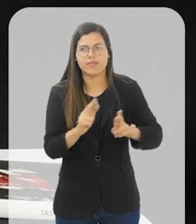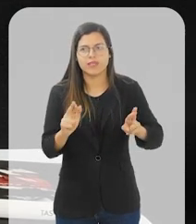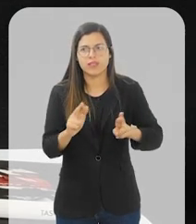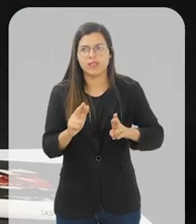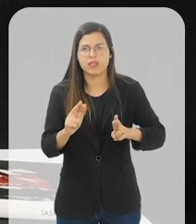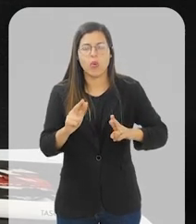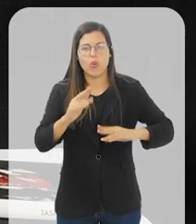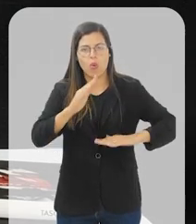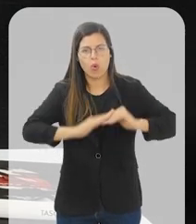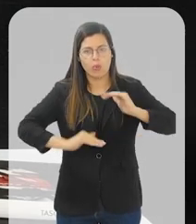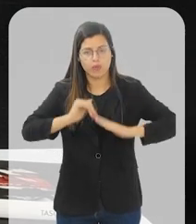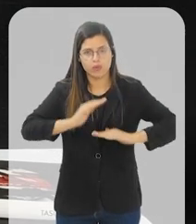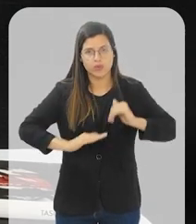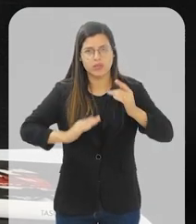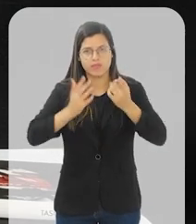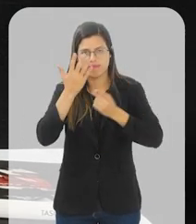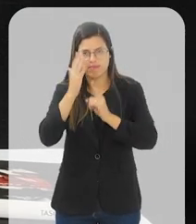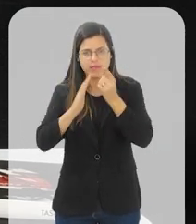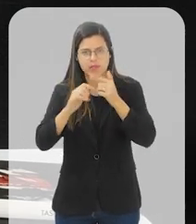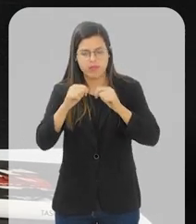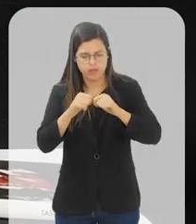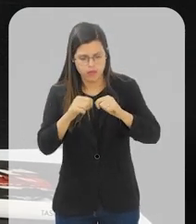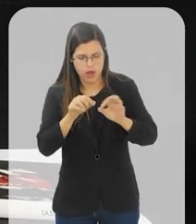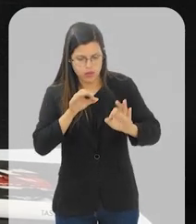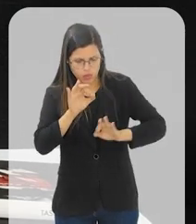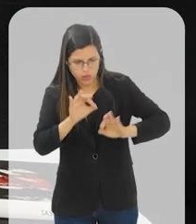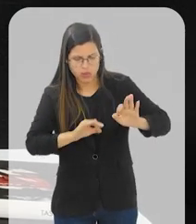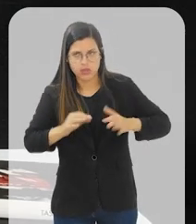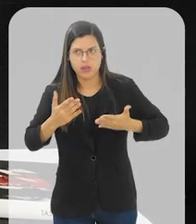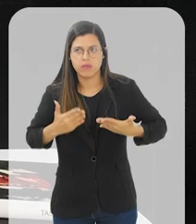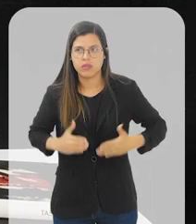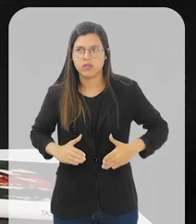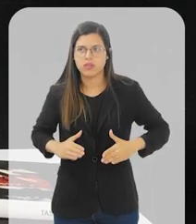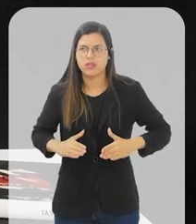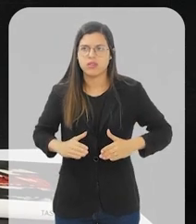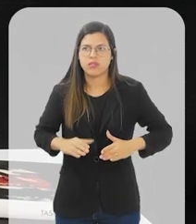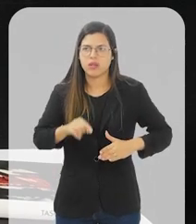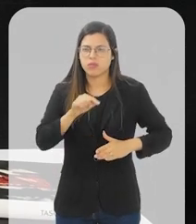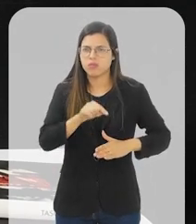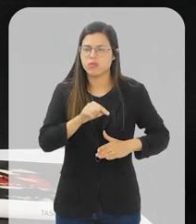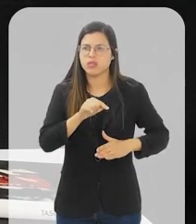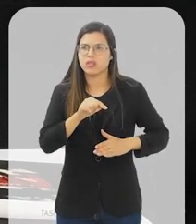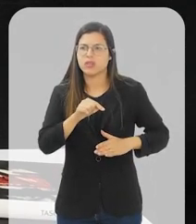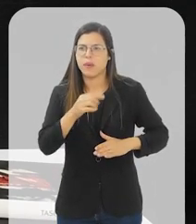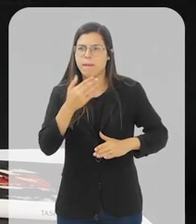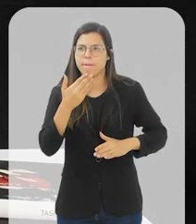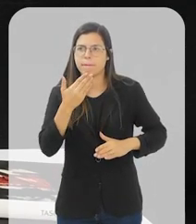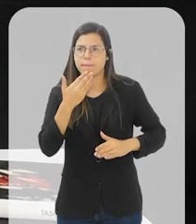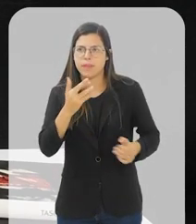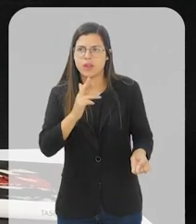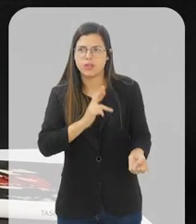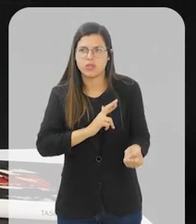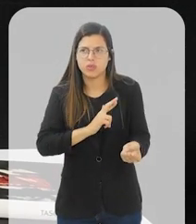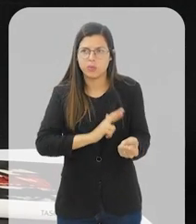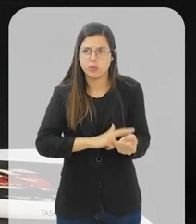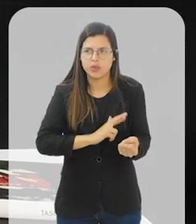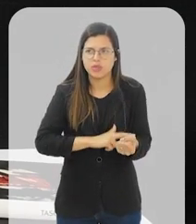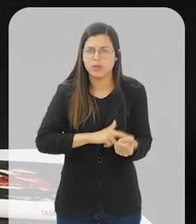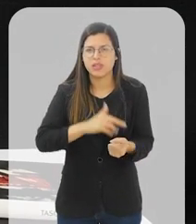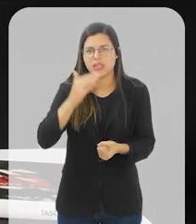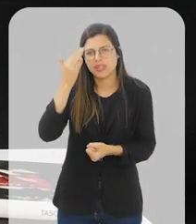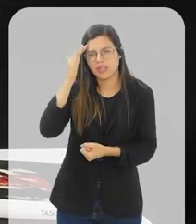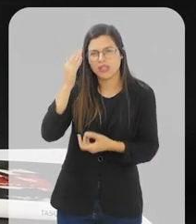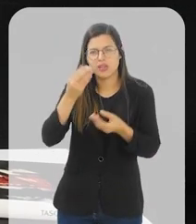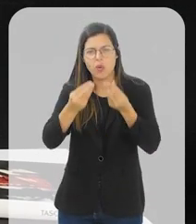carnavalesco? É feita a fantasia e você bota no ritmista, você pede para ele bater